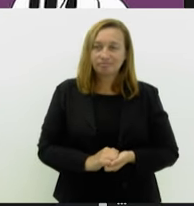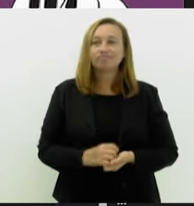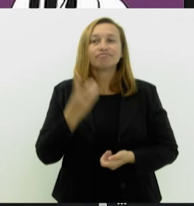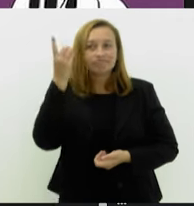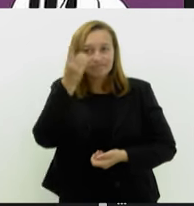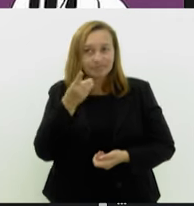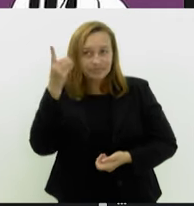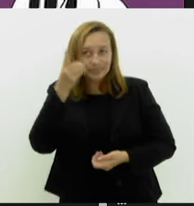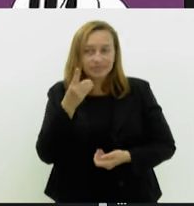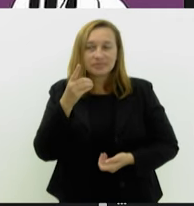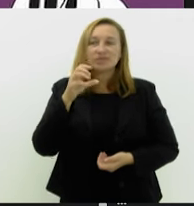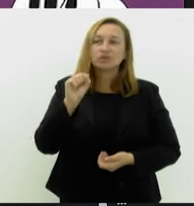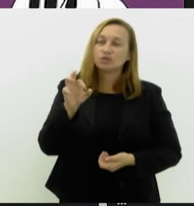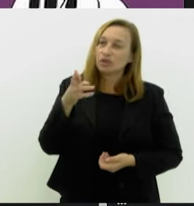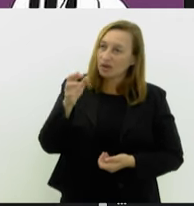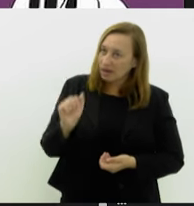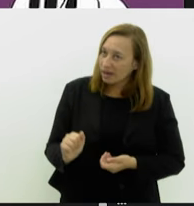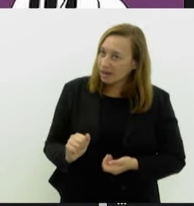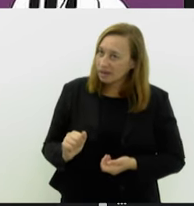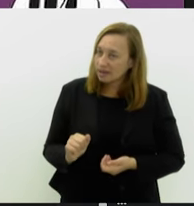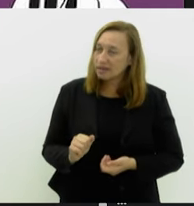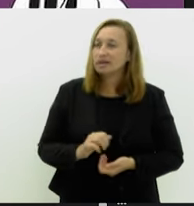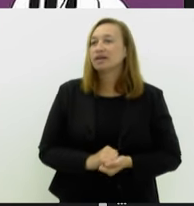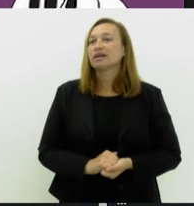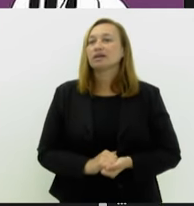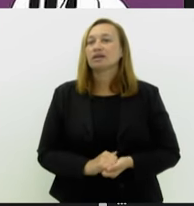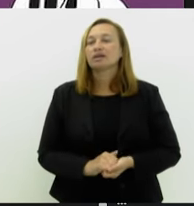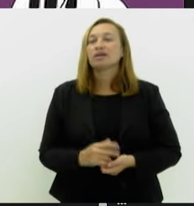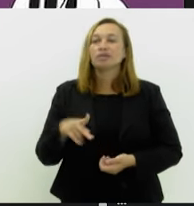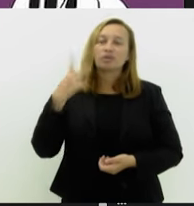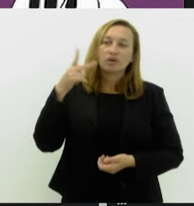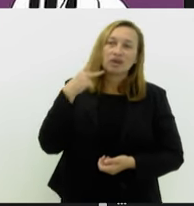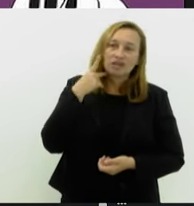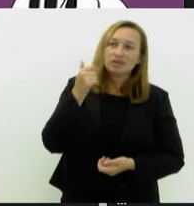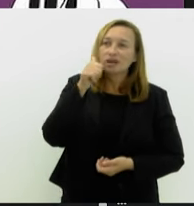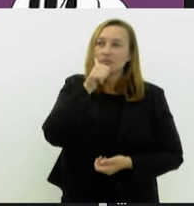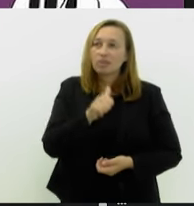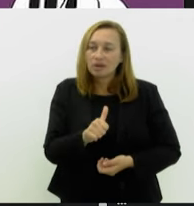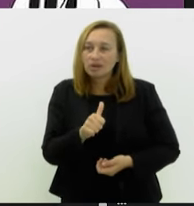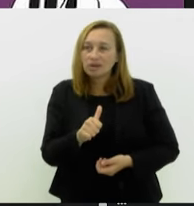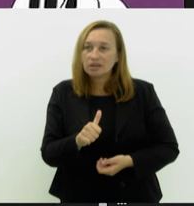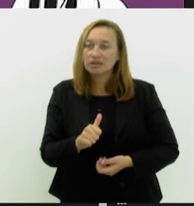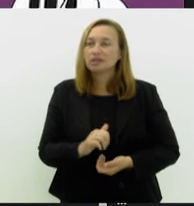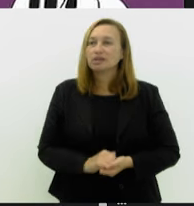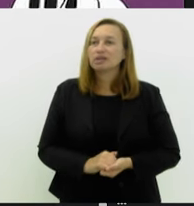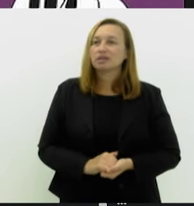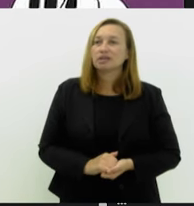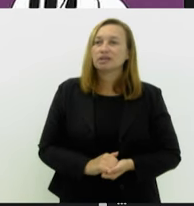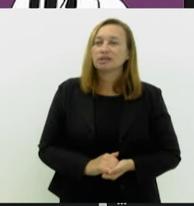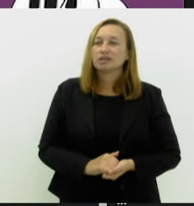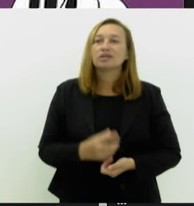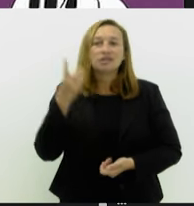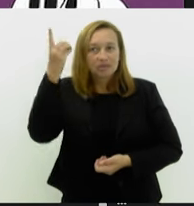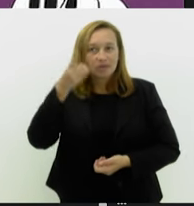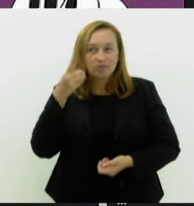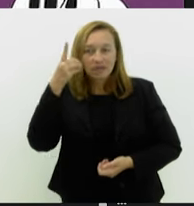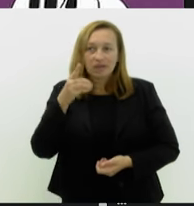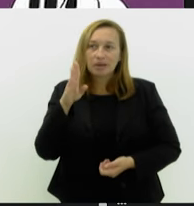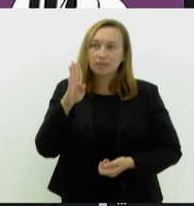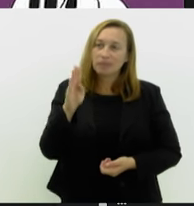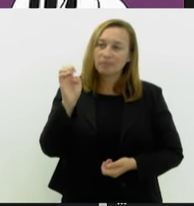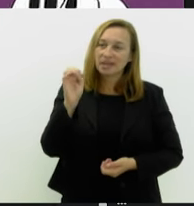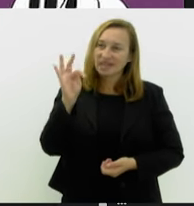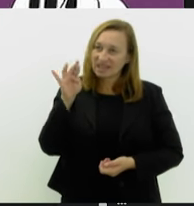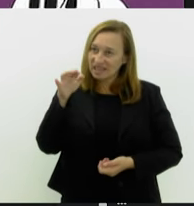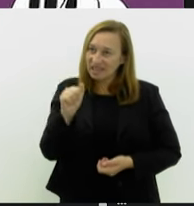deputada Soraia Santos eh procuradora da mulher na na Câmara e na deputada Benedita